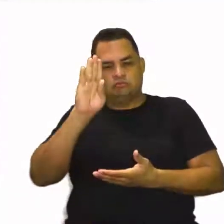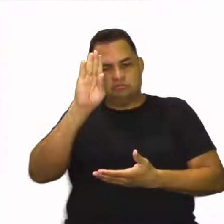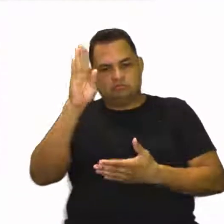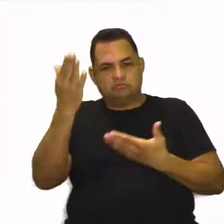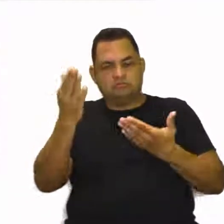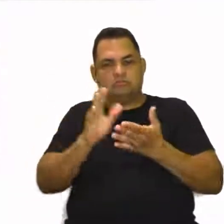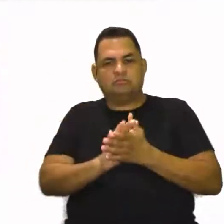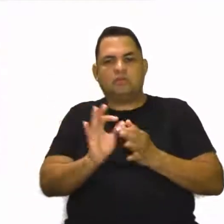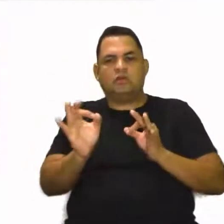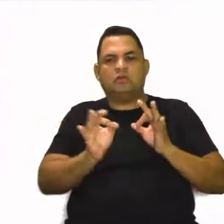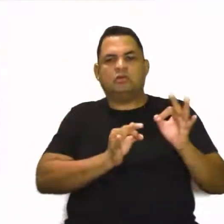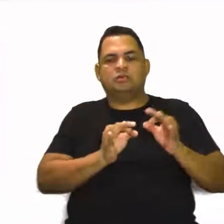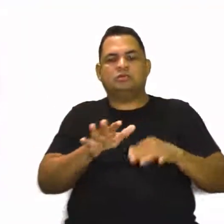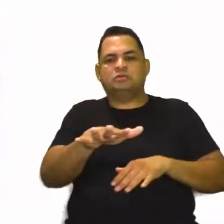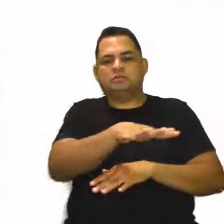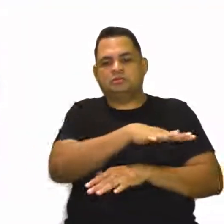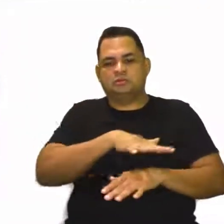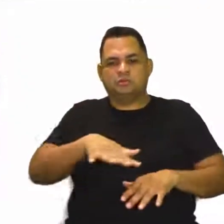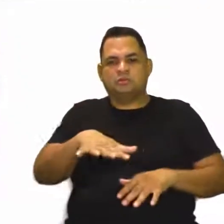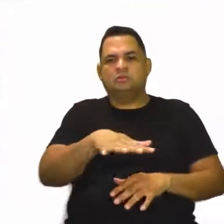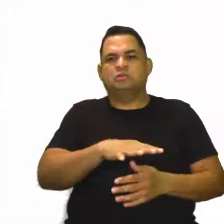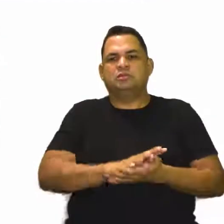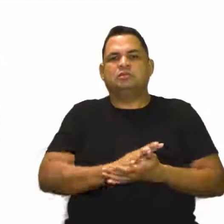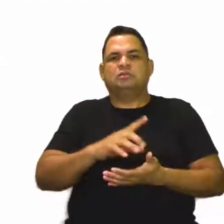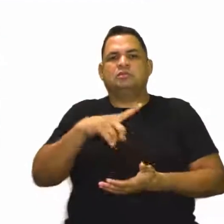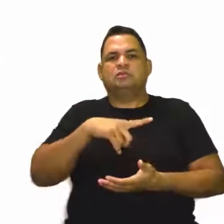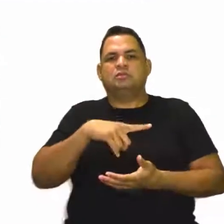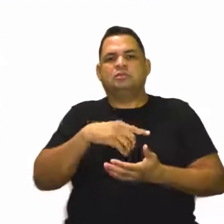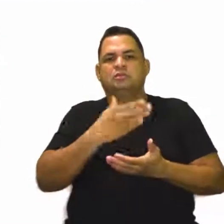protagonista para criar esses espaços, né, gente? A gente